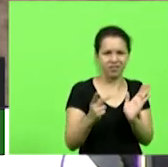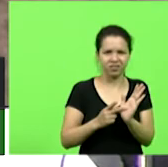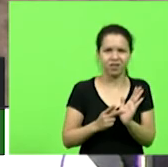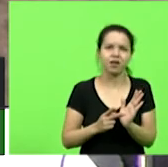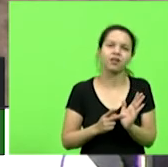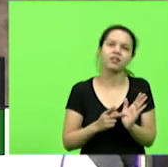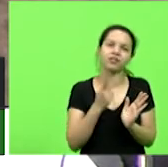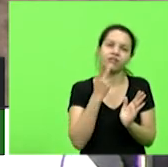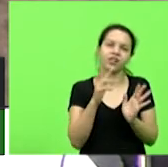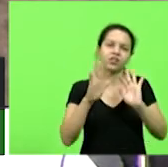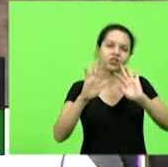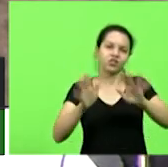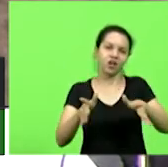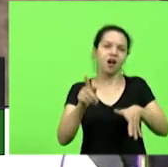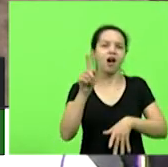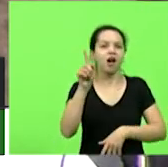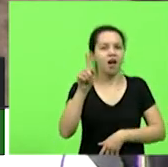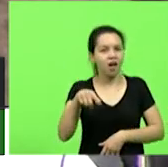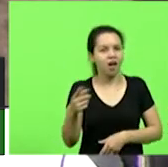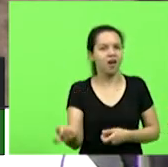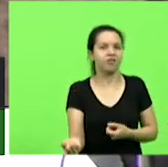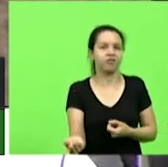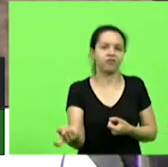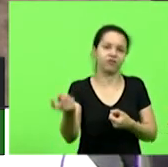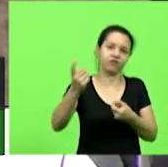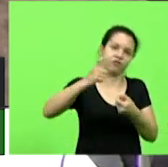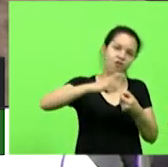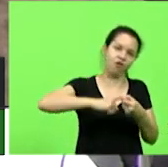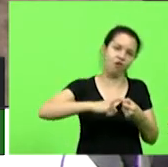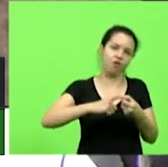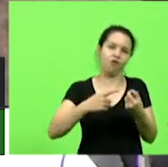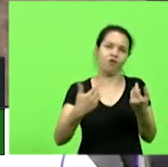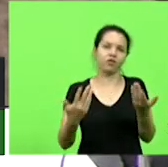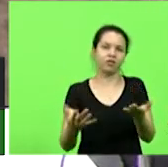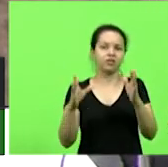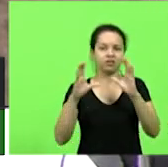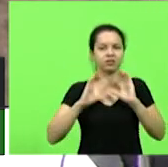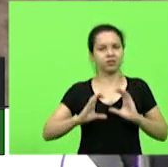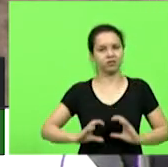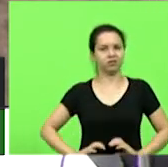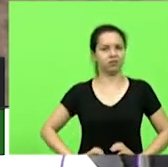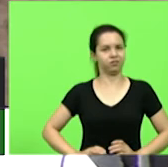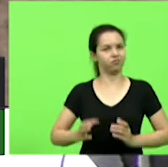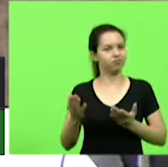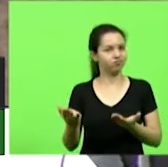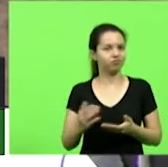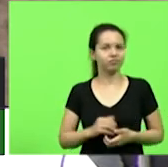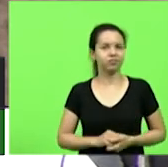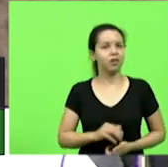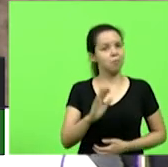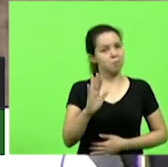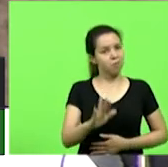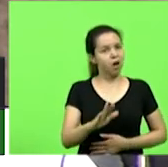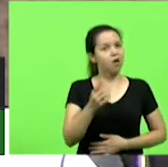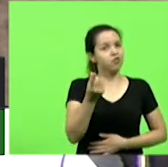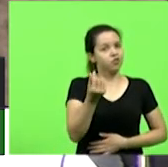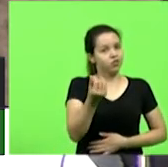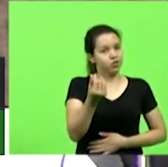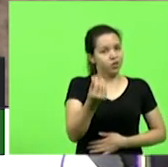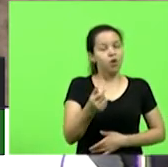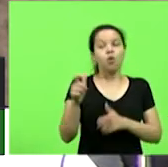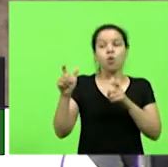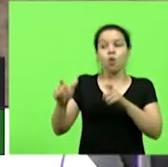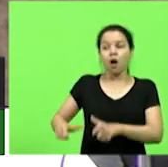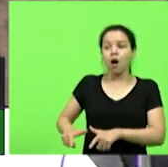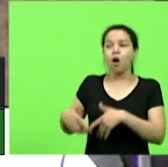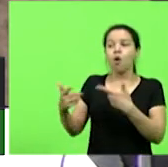falei, está devolvendo para o cidadão, né? Mas esse dinheiro vem de algum lugar e